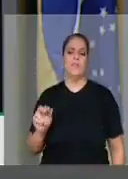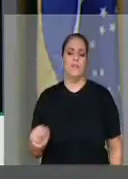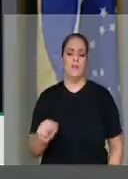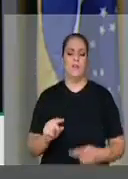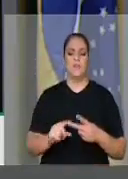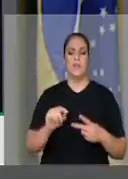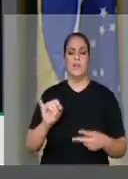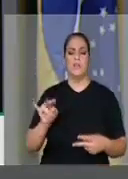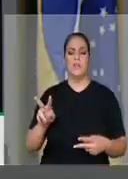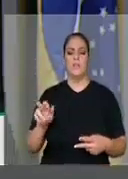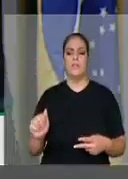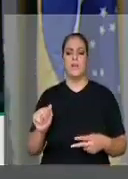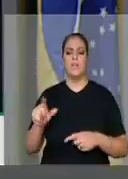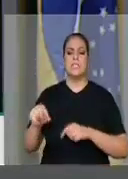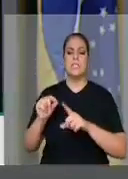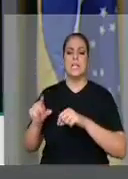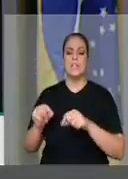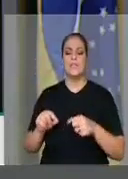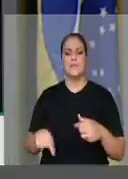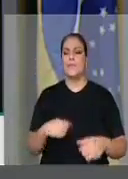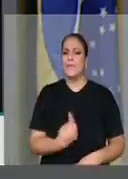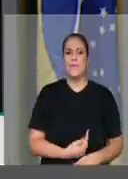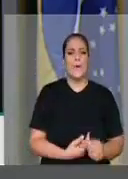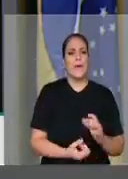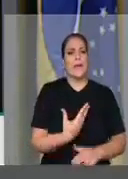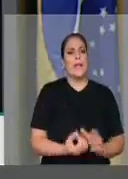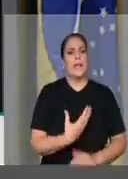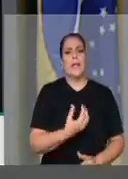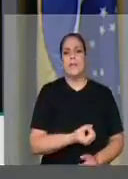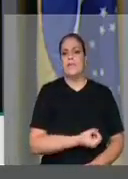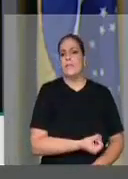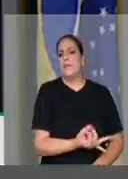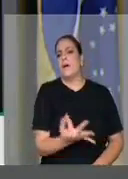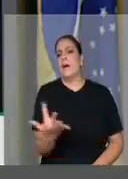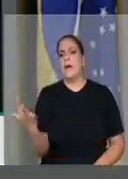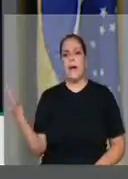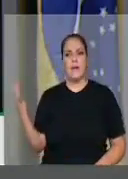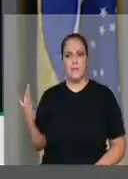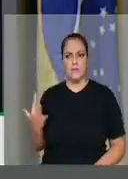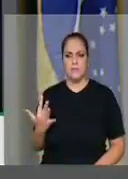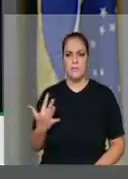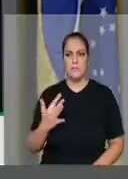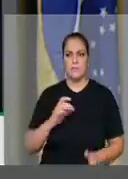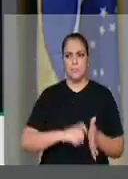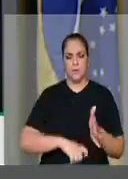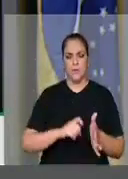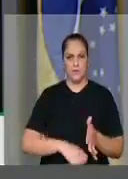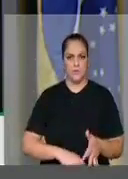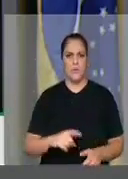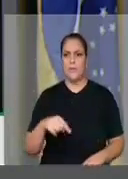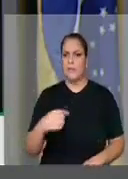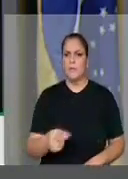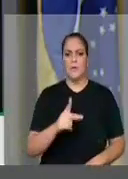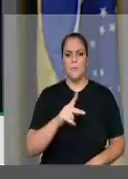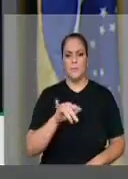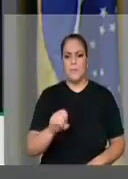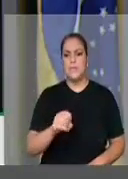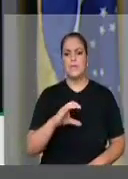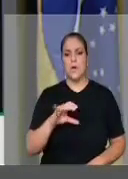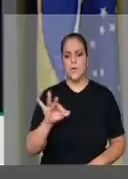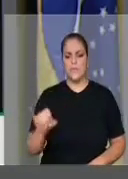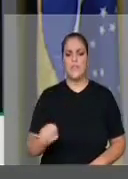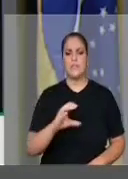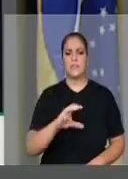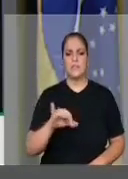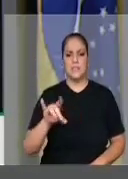seletivo, nós criamos o ICMS, o ISS, IPI, e depois criamos PIS,